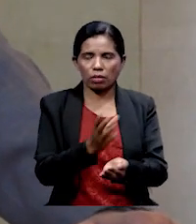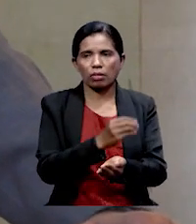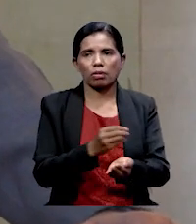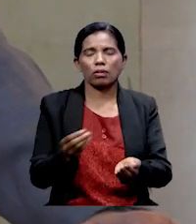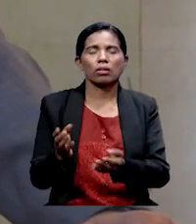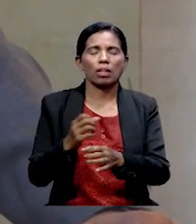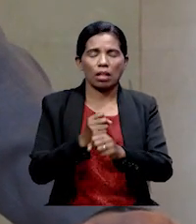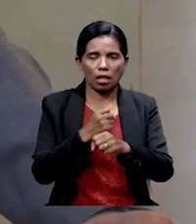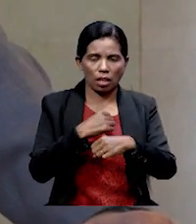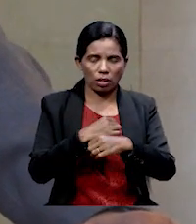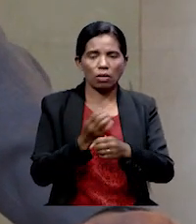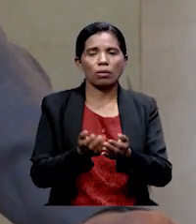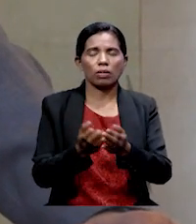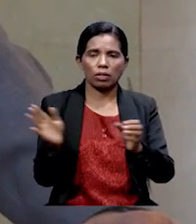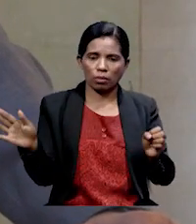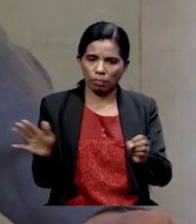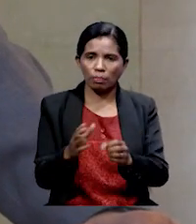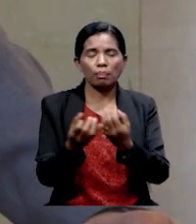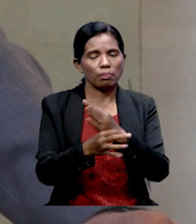neto pronto ia halo rimai.